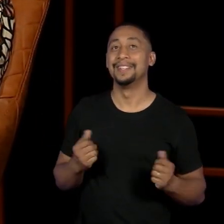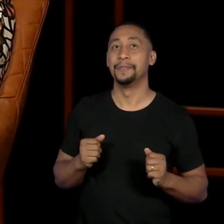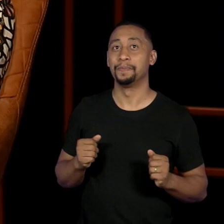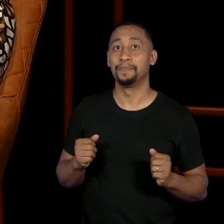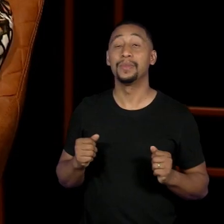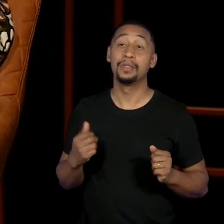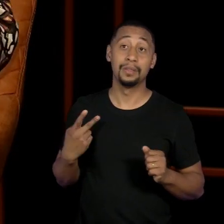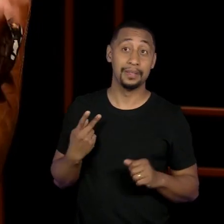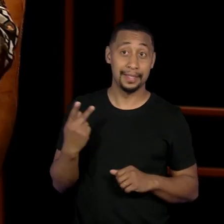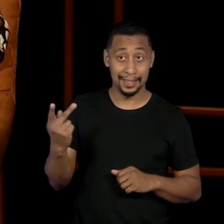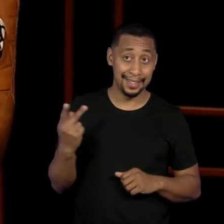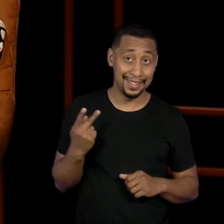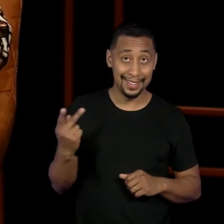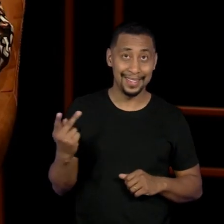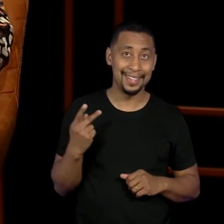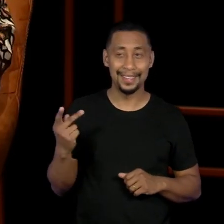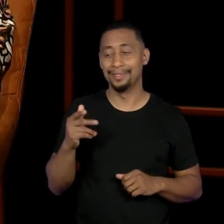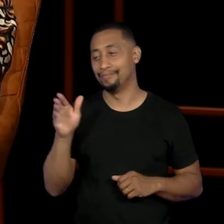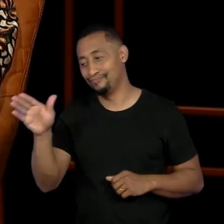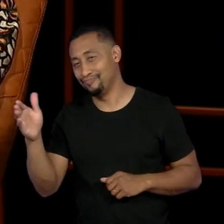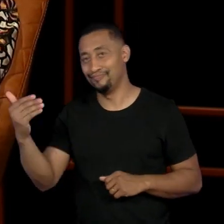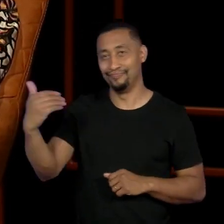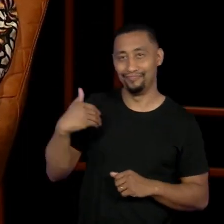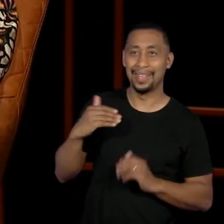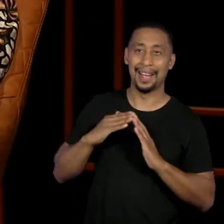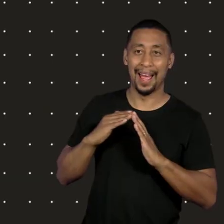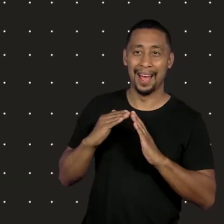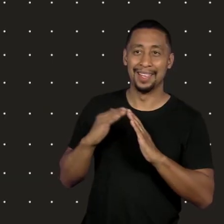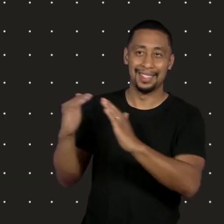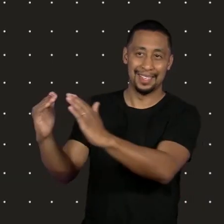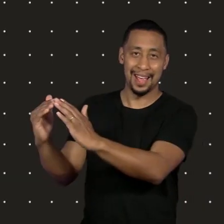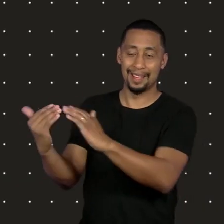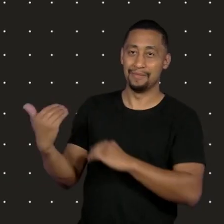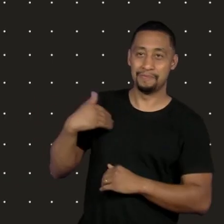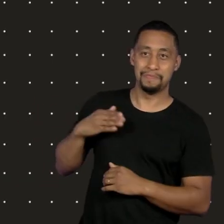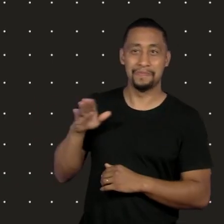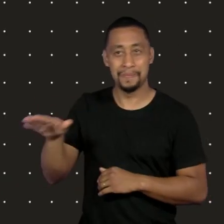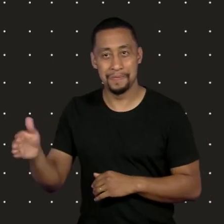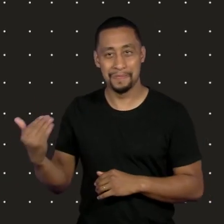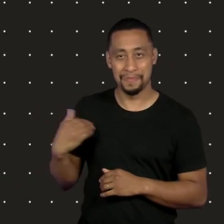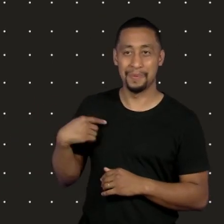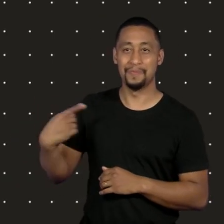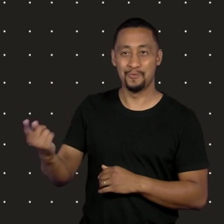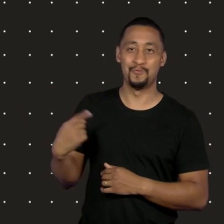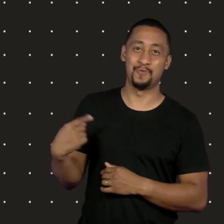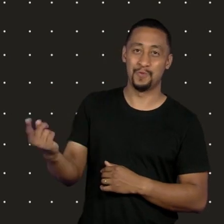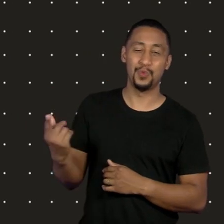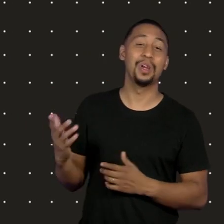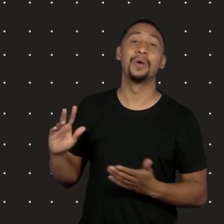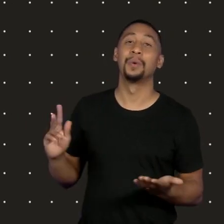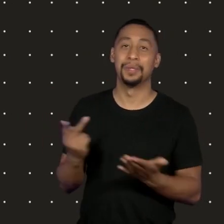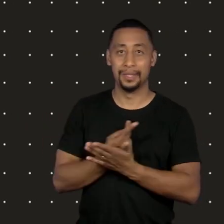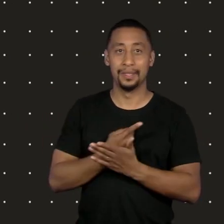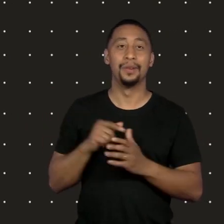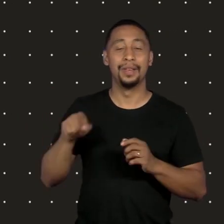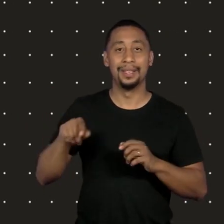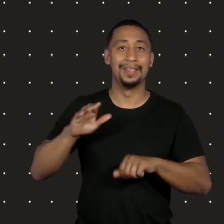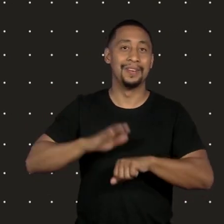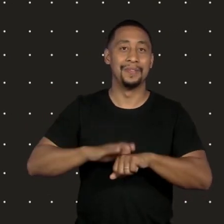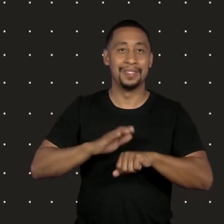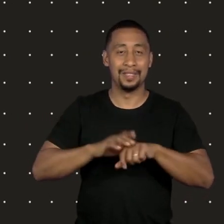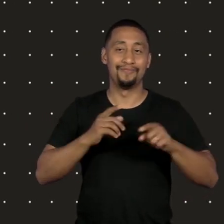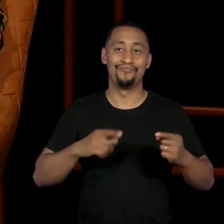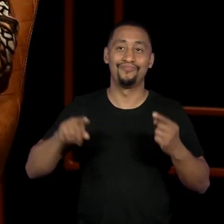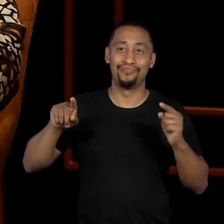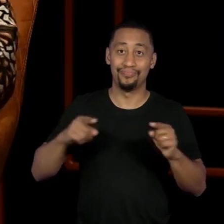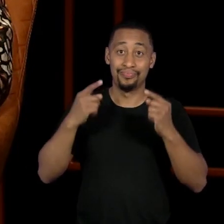Nós íamos de casa de uns, casa de outros e tal, e o Pino Daniele estava na vitrola, né? E a música É Pouco É Fá.